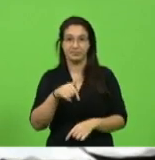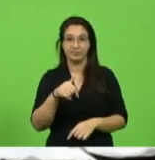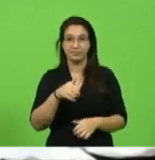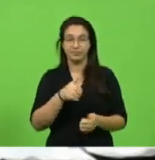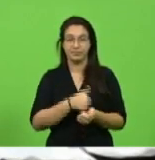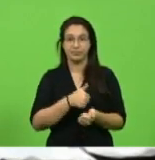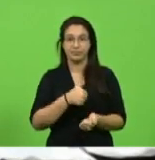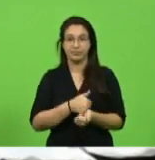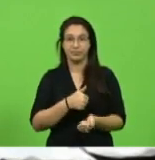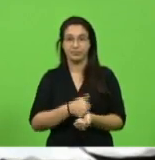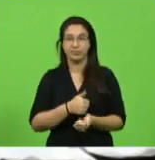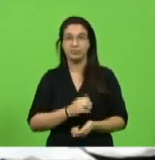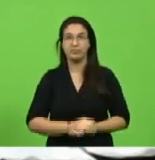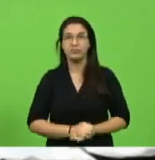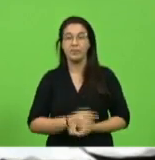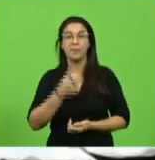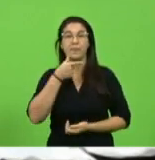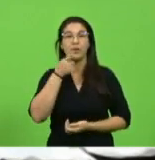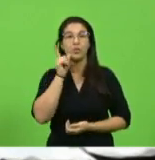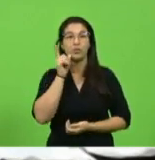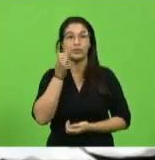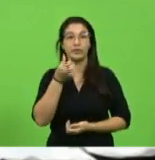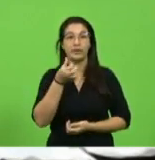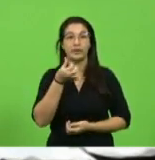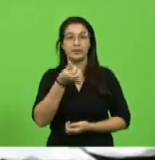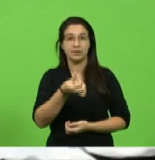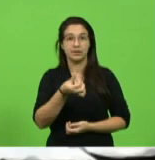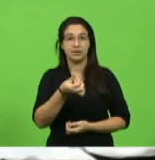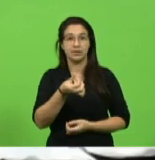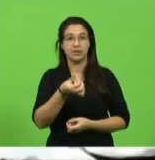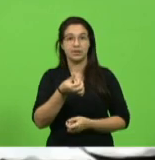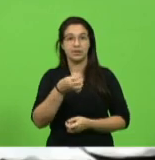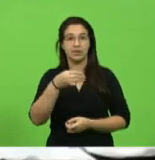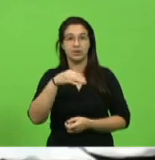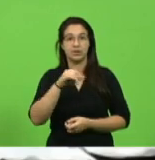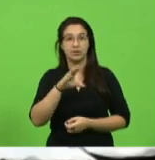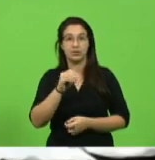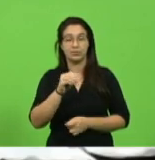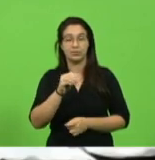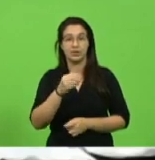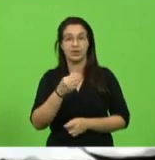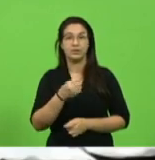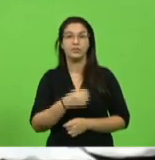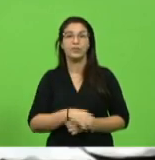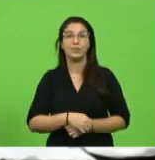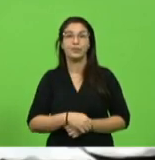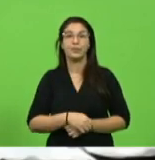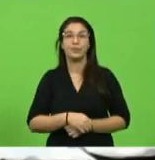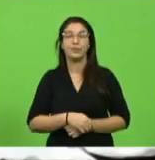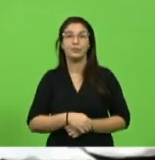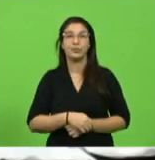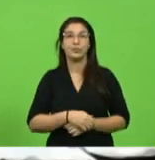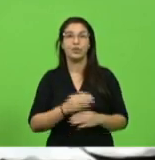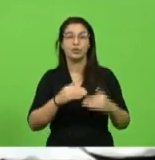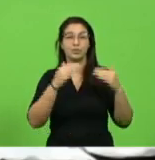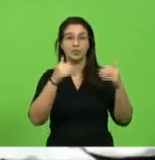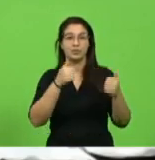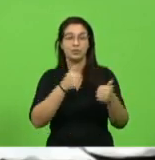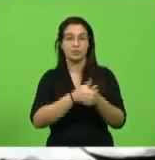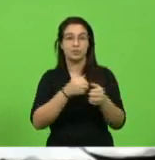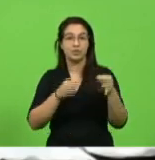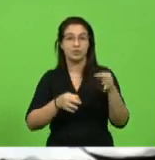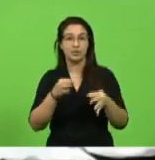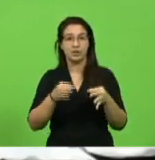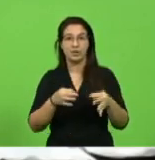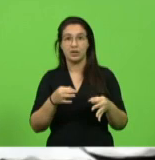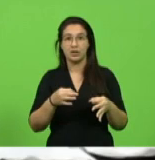Ontem, dia 6 de maio de 2021, o ministro Ricardo Lewandowski, do Supremo Tribunal Federal, negou o